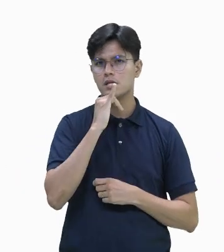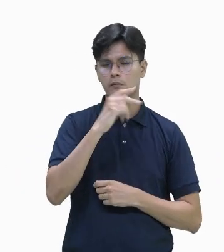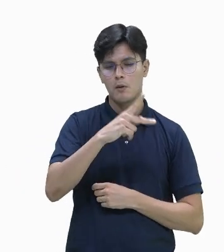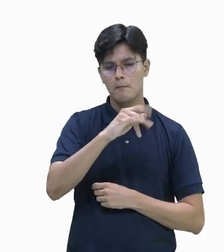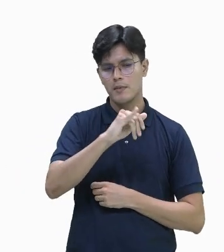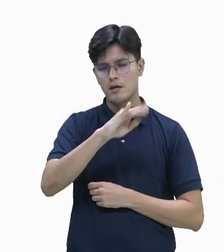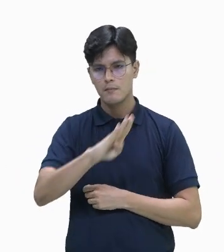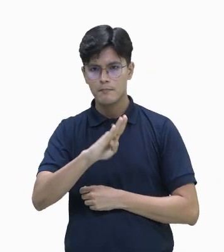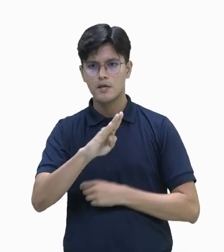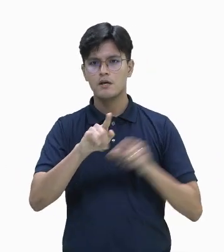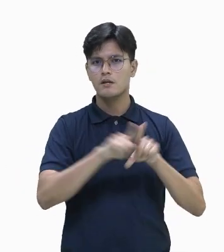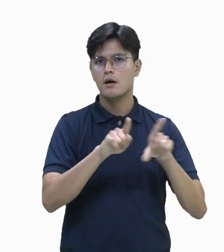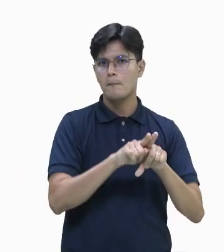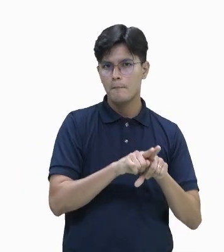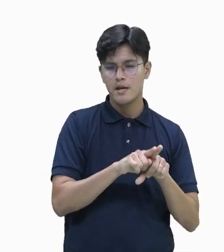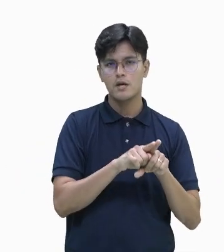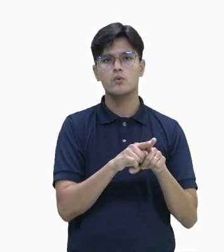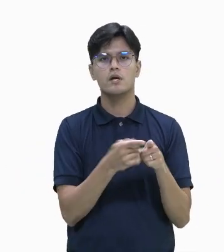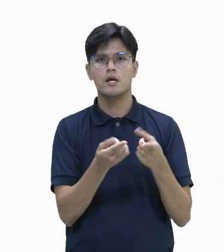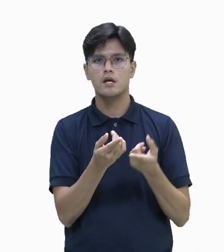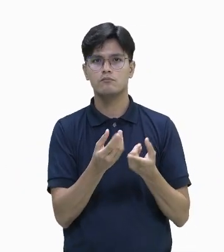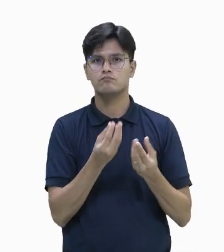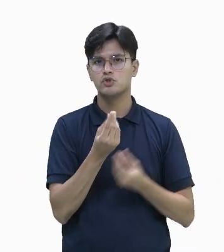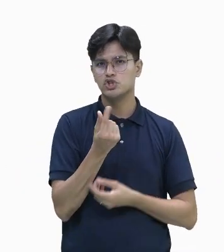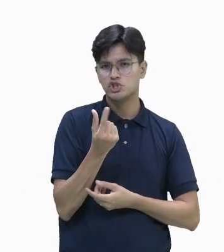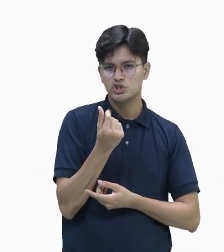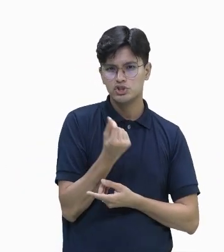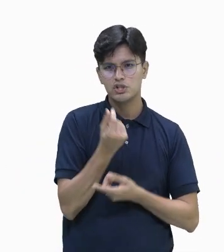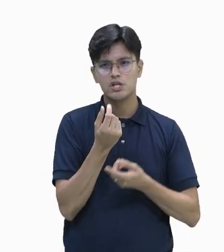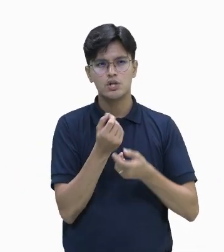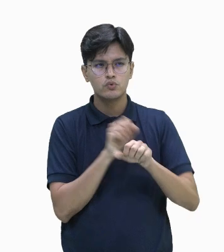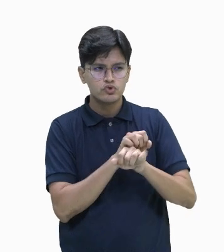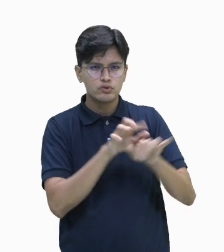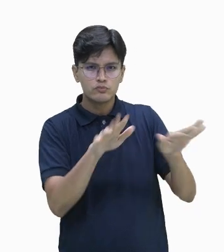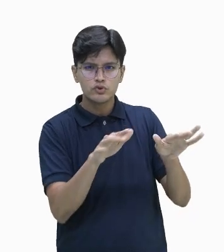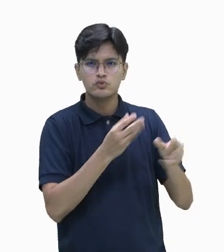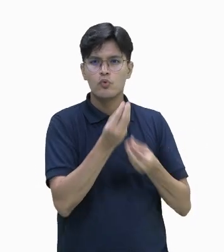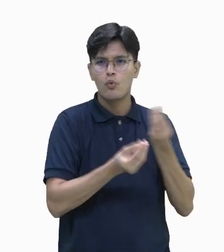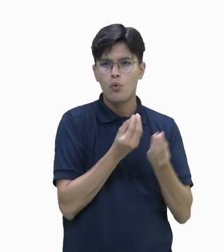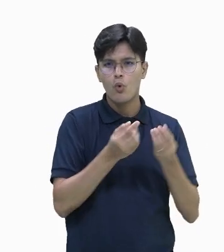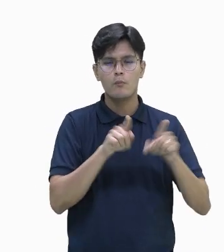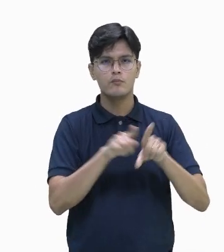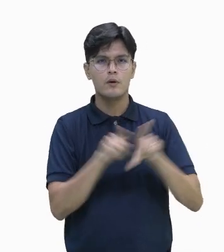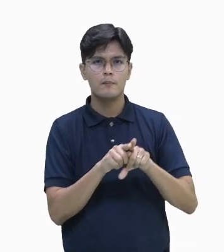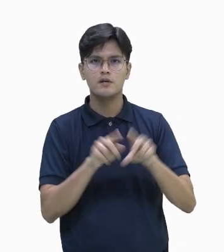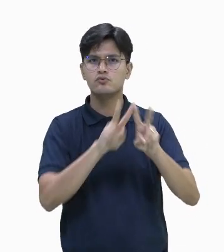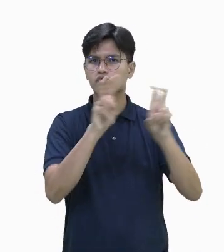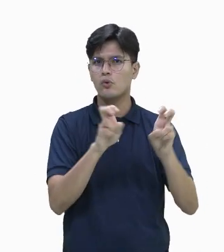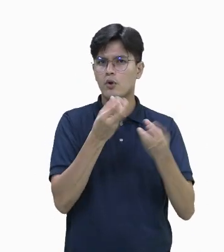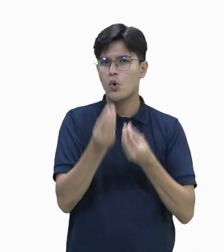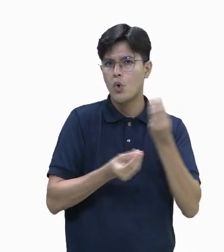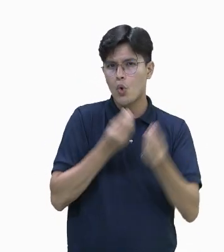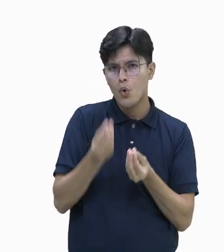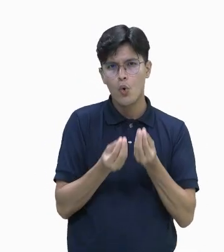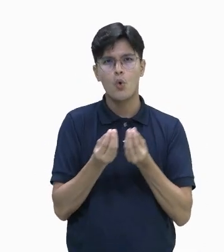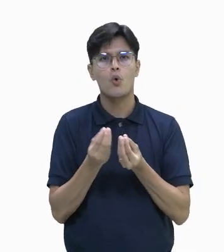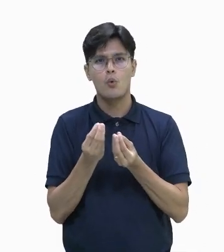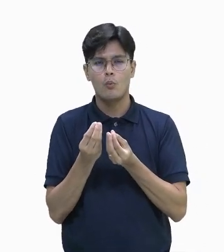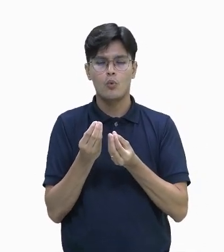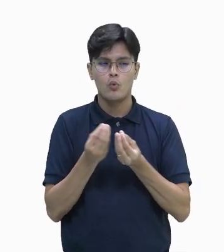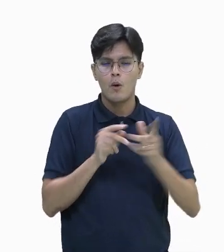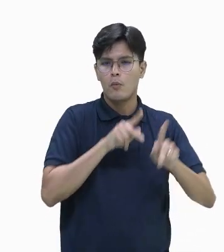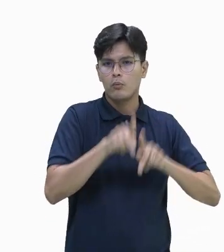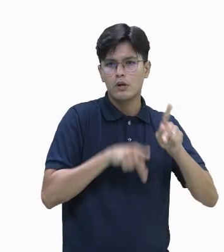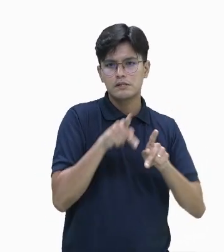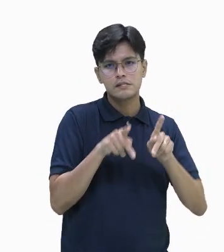distribuição de renda, de repente aí o aumento da população, o crescimento populacional, e de repente aí